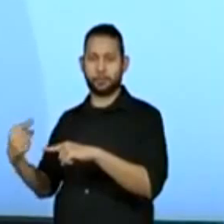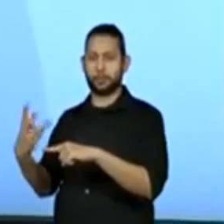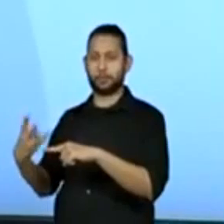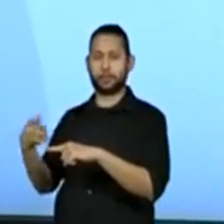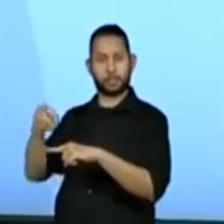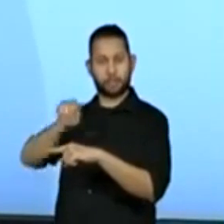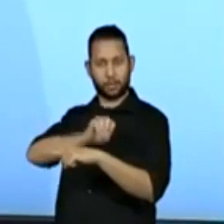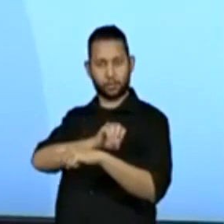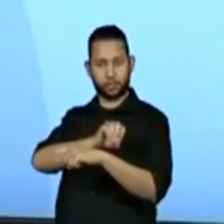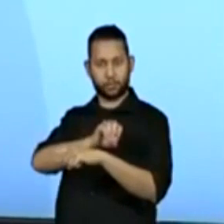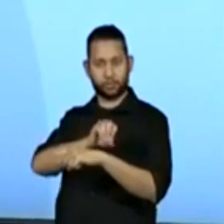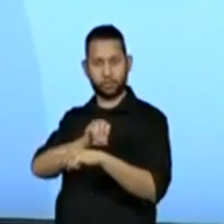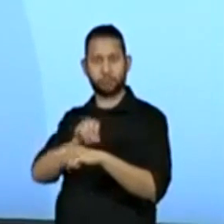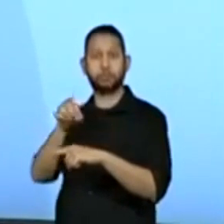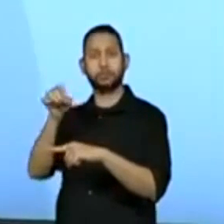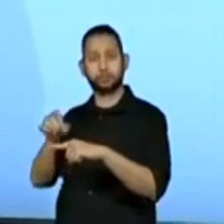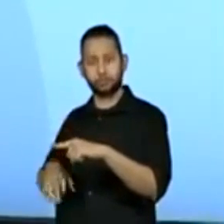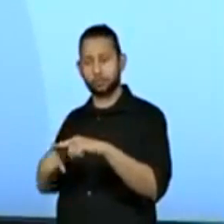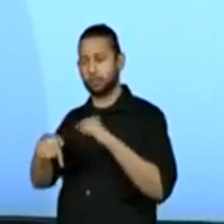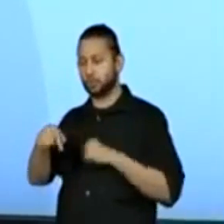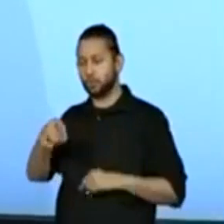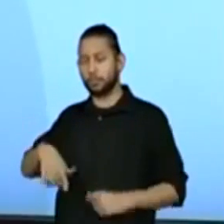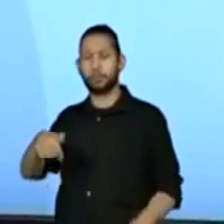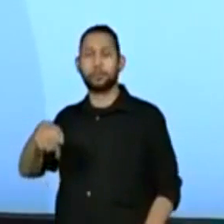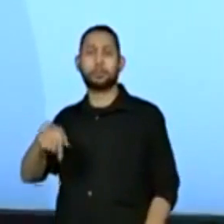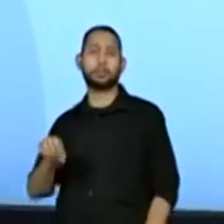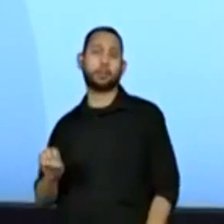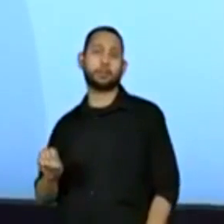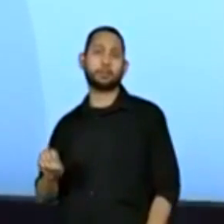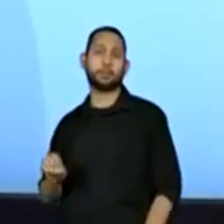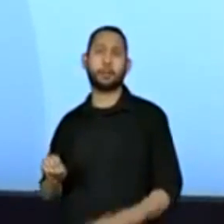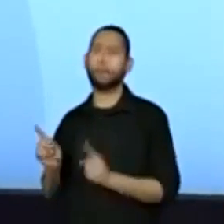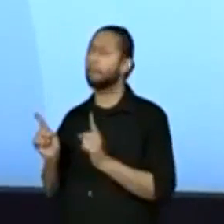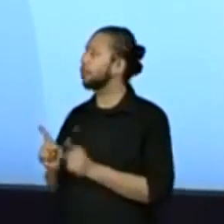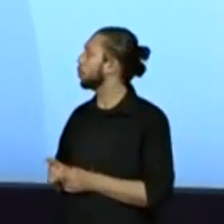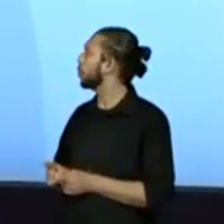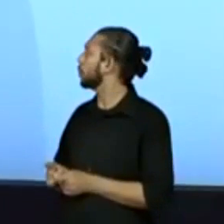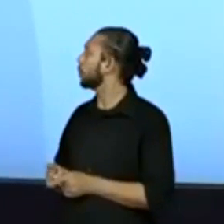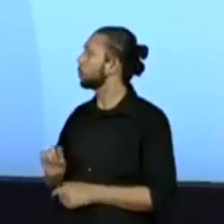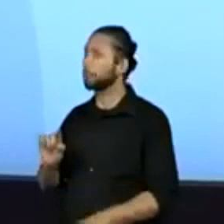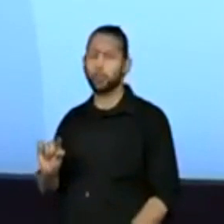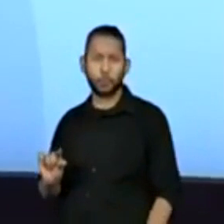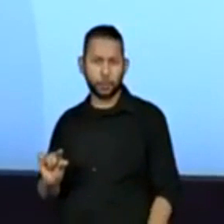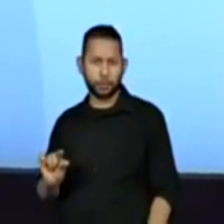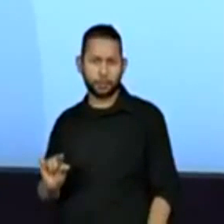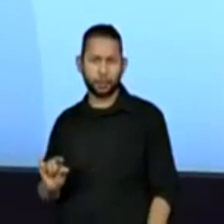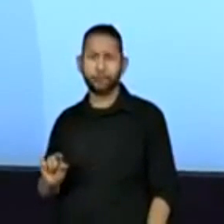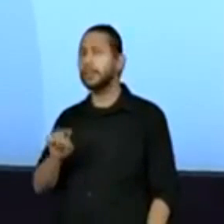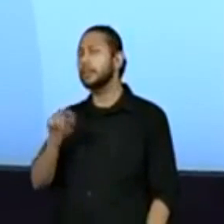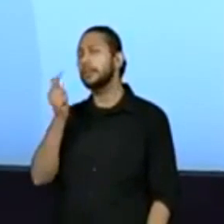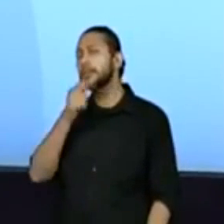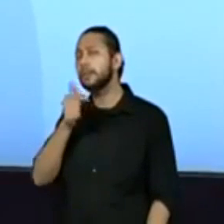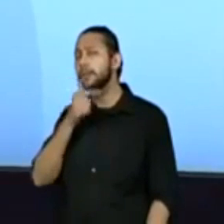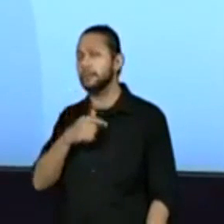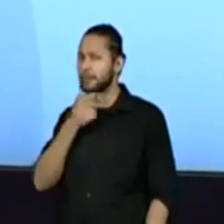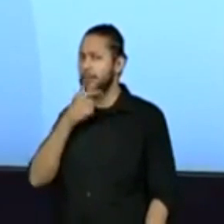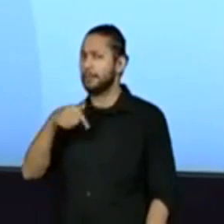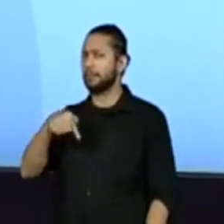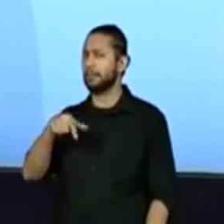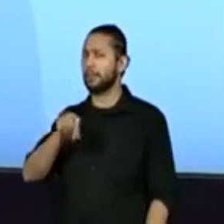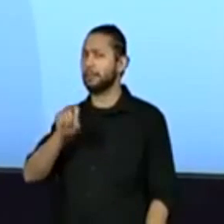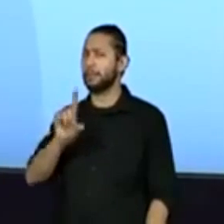370 menos 370, que vai ficar pequenininho, mas vai dar para entender, pessoal. Professora, 70 agora é